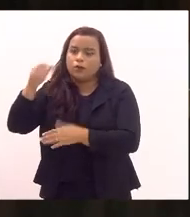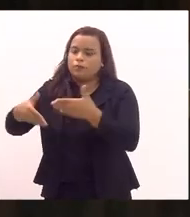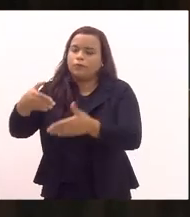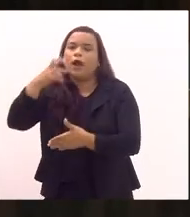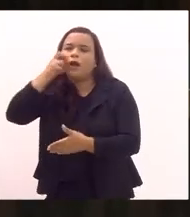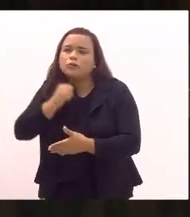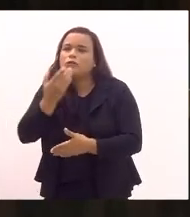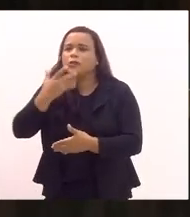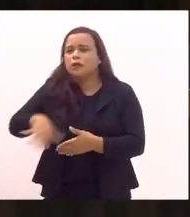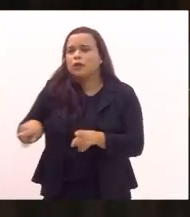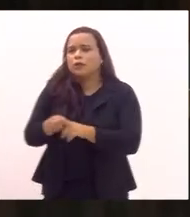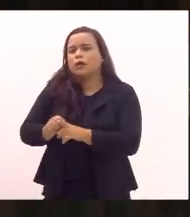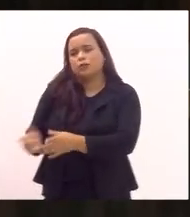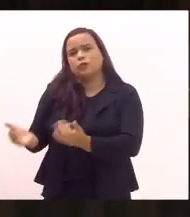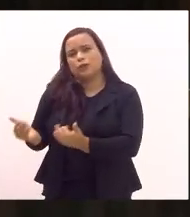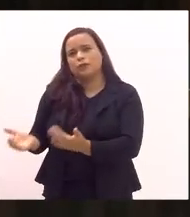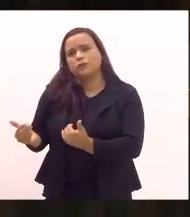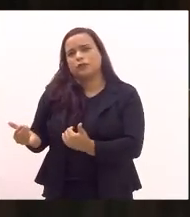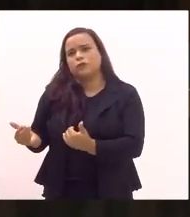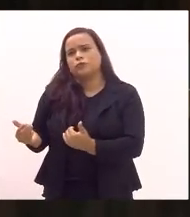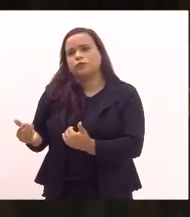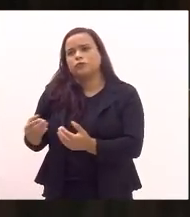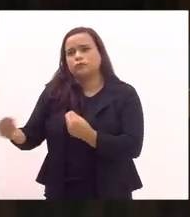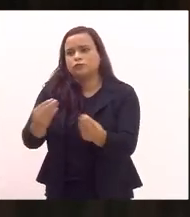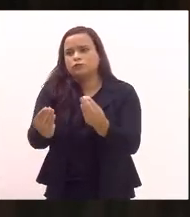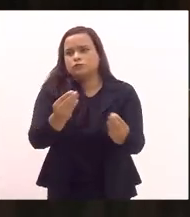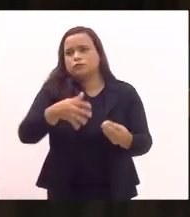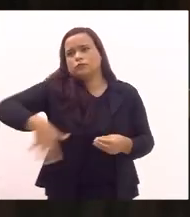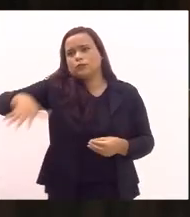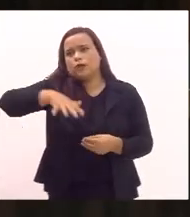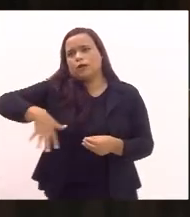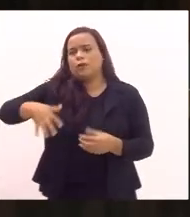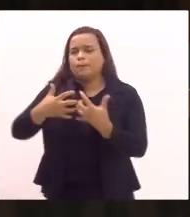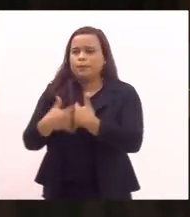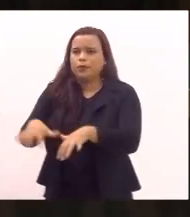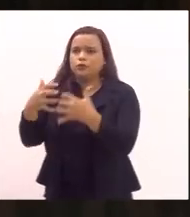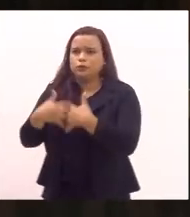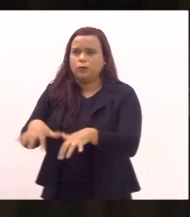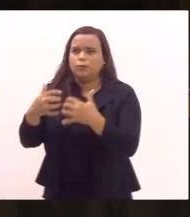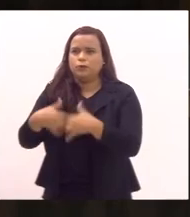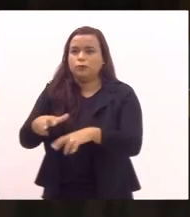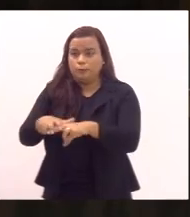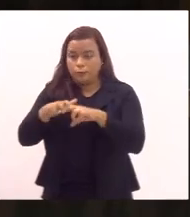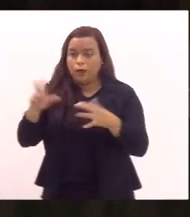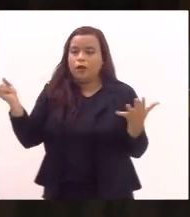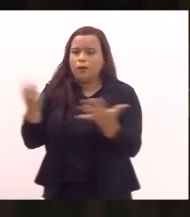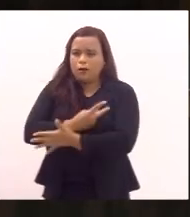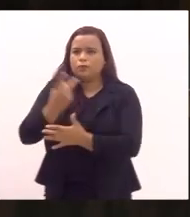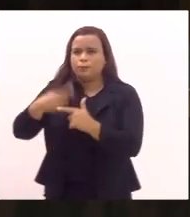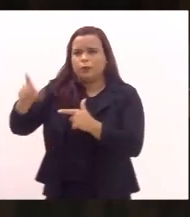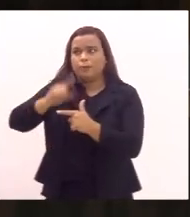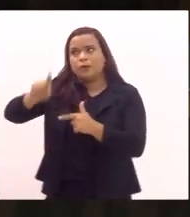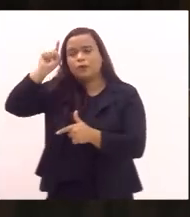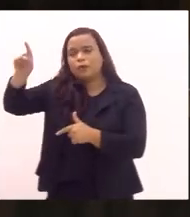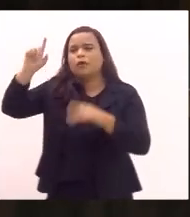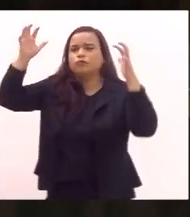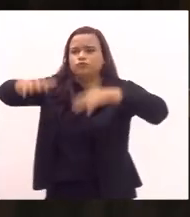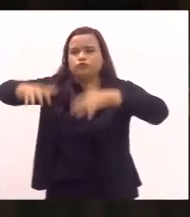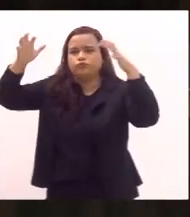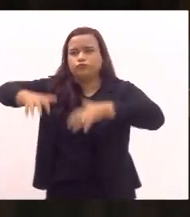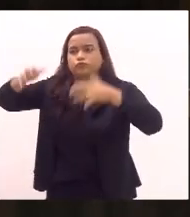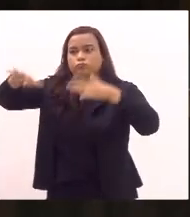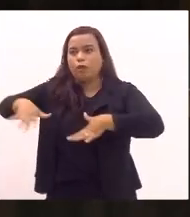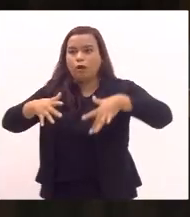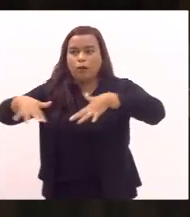de criança adolescente distribuídos ou não na Comarca de Petrópolis em razão do Estado de a boca decorrente das chuvas